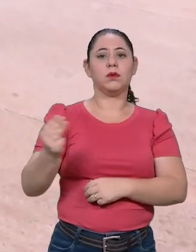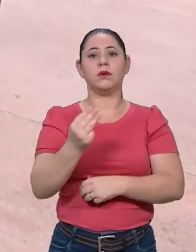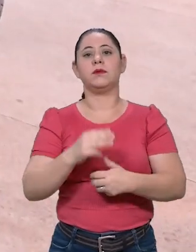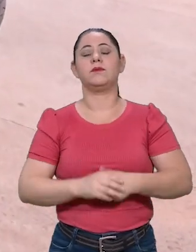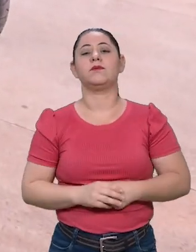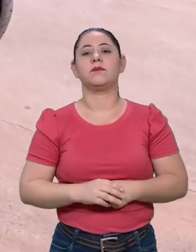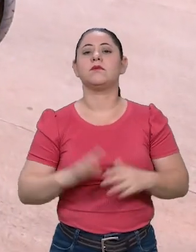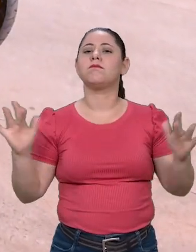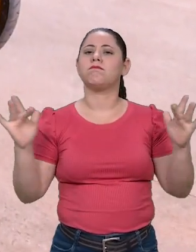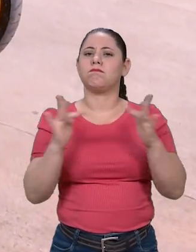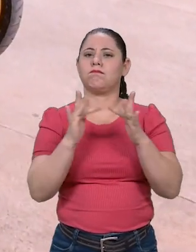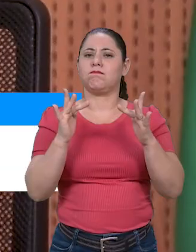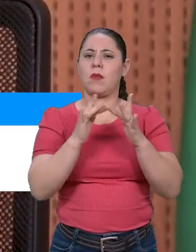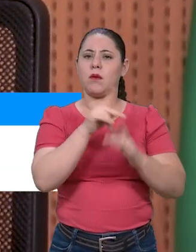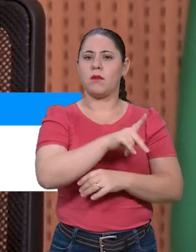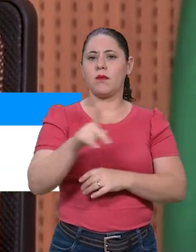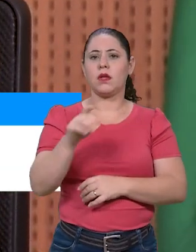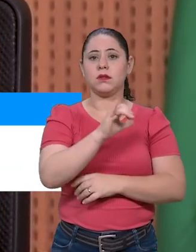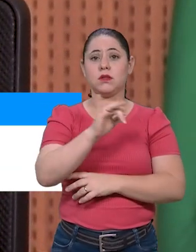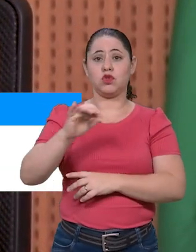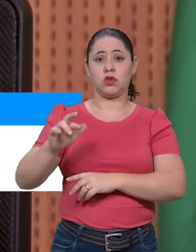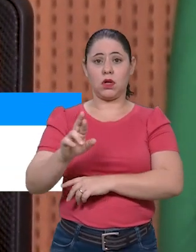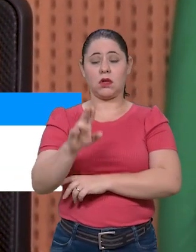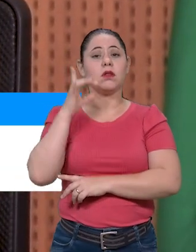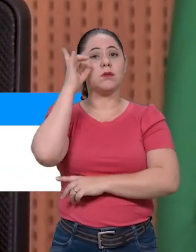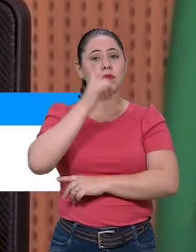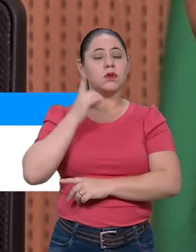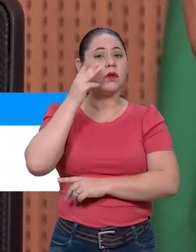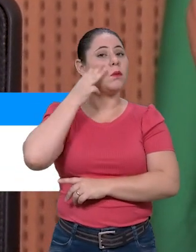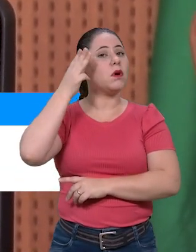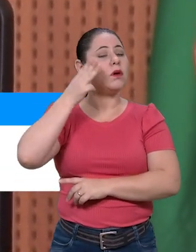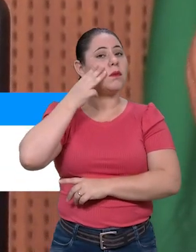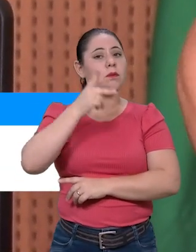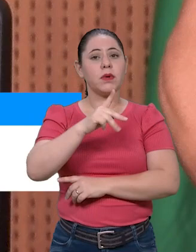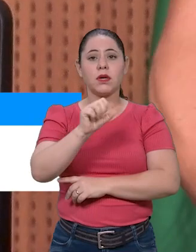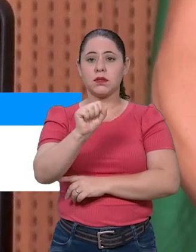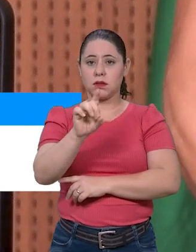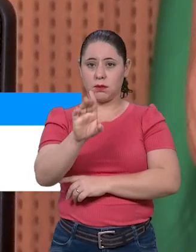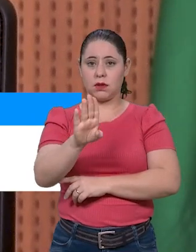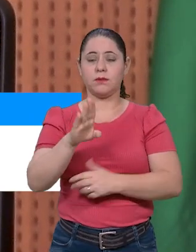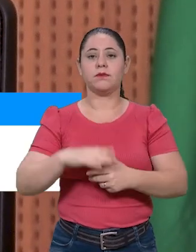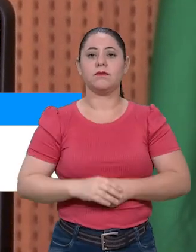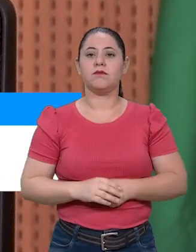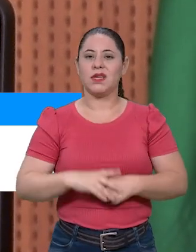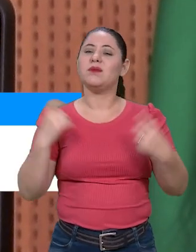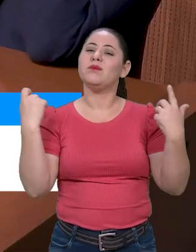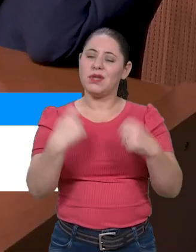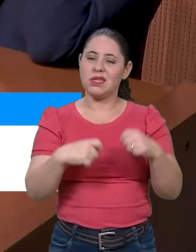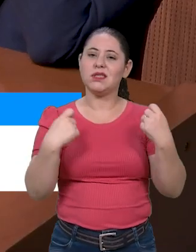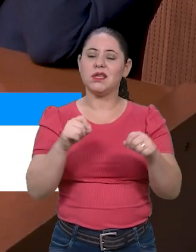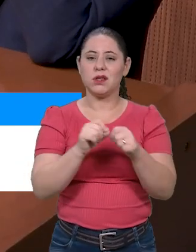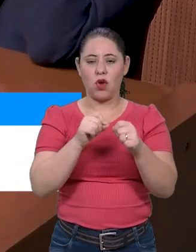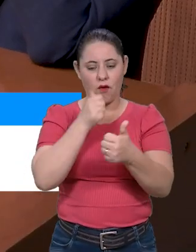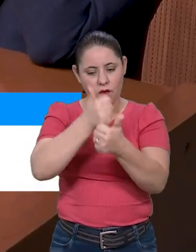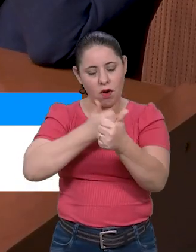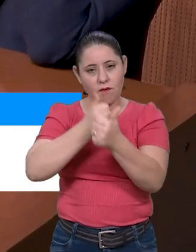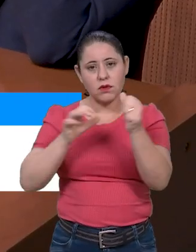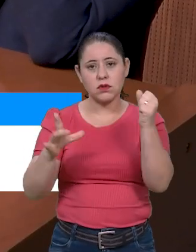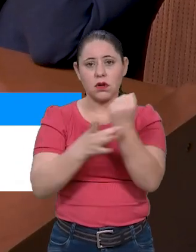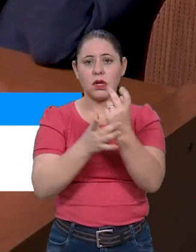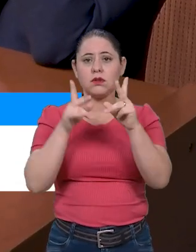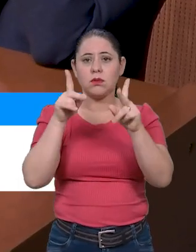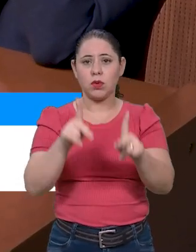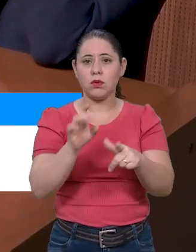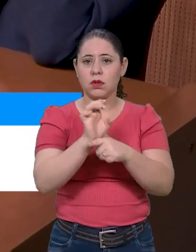aproximadamente 4 milhões de acordo com a presidente deputada Mara caseiro do receber a medida é